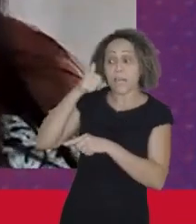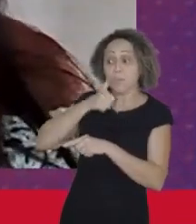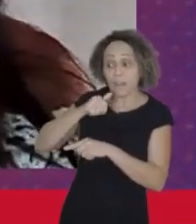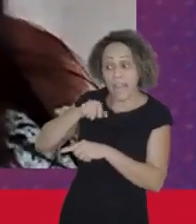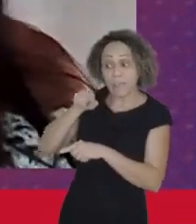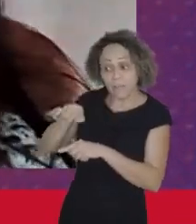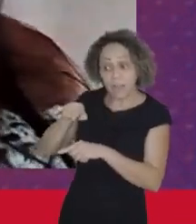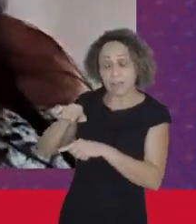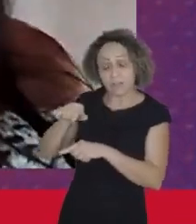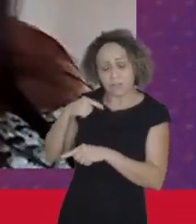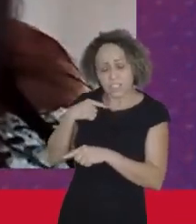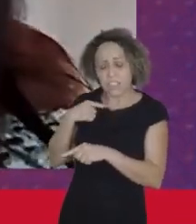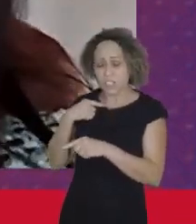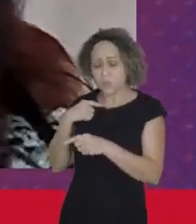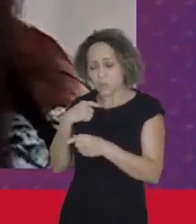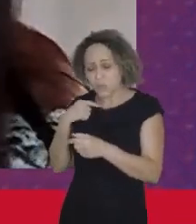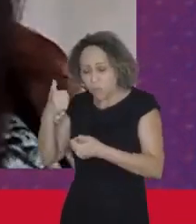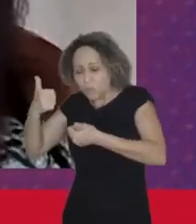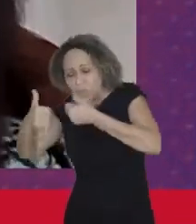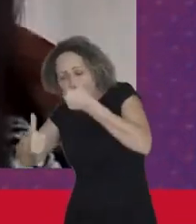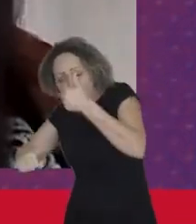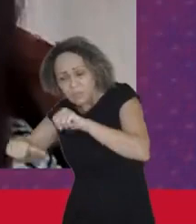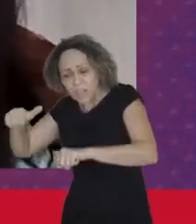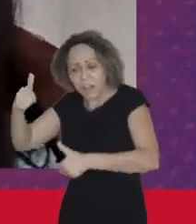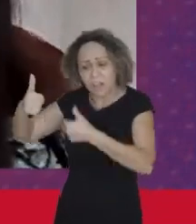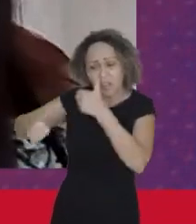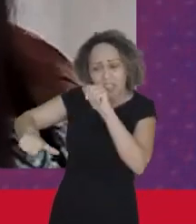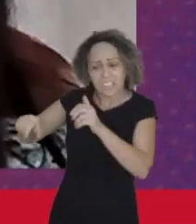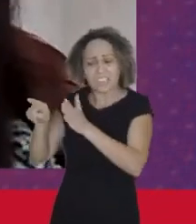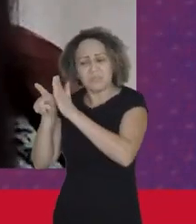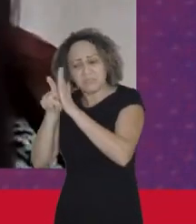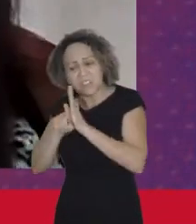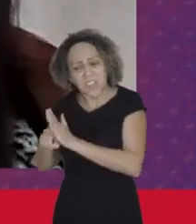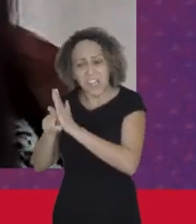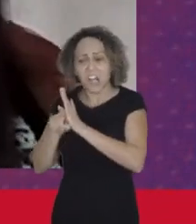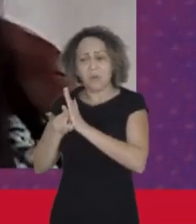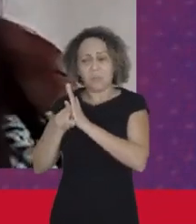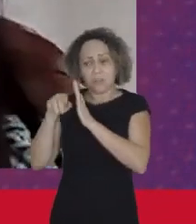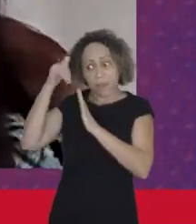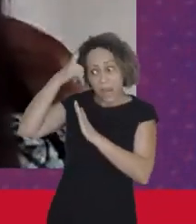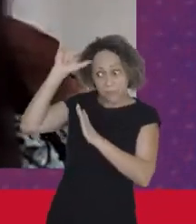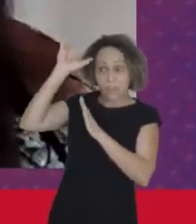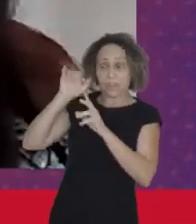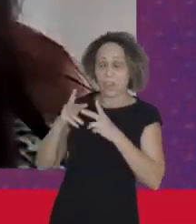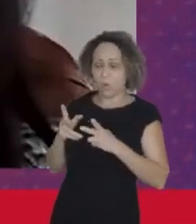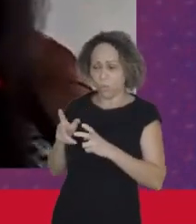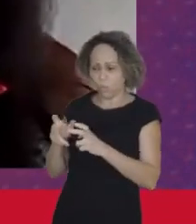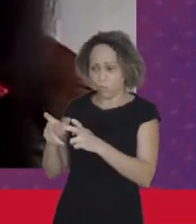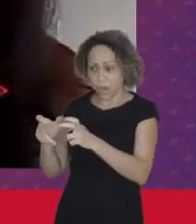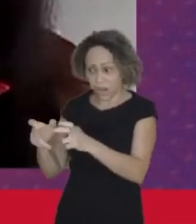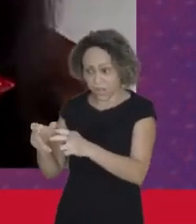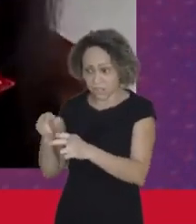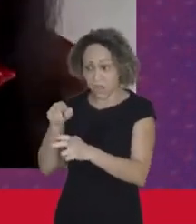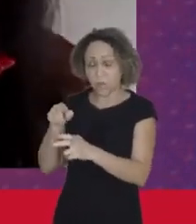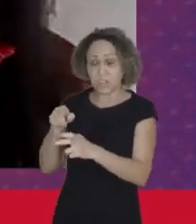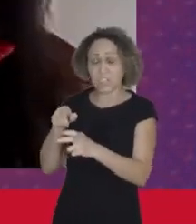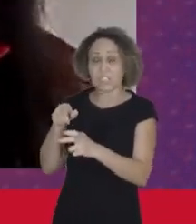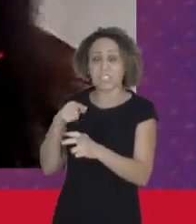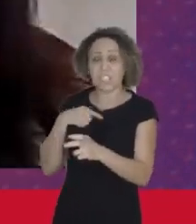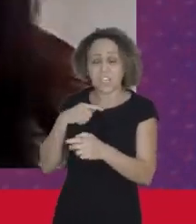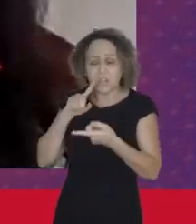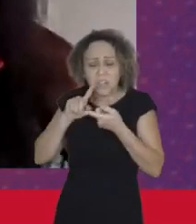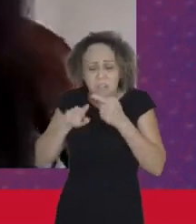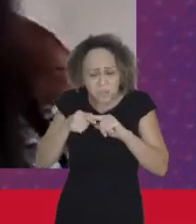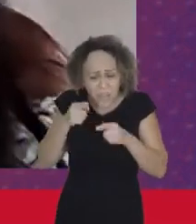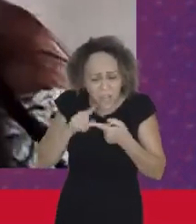do câncer, com aparelhos específicos voltados para as mulheres com deficiências, porque tem preconizado na lei,